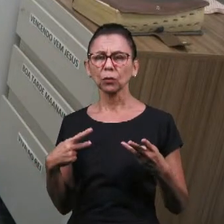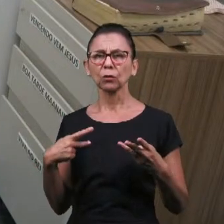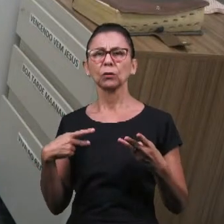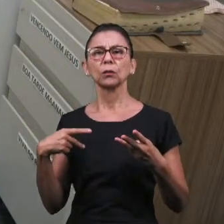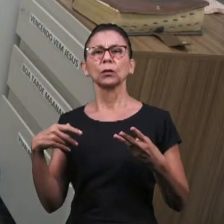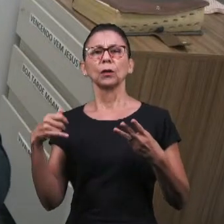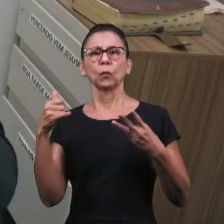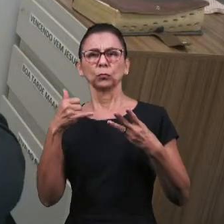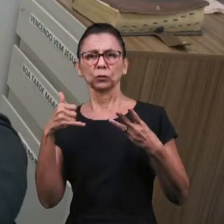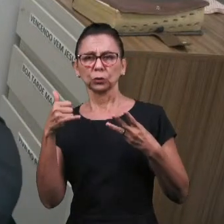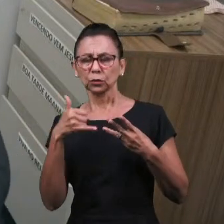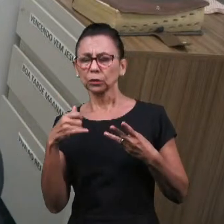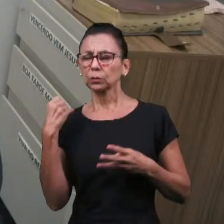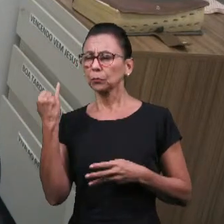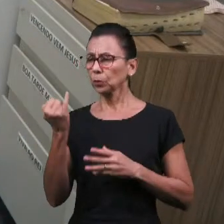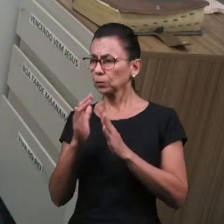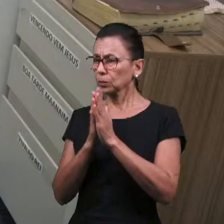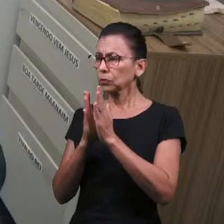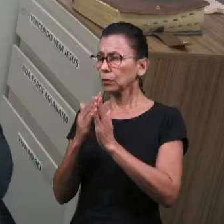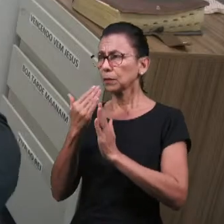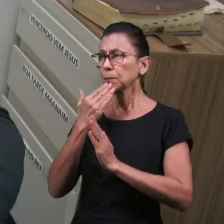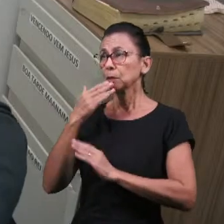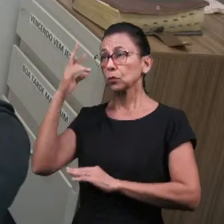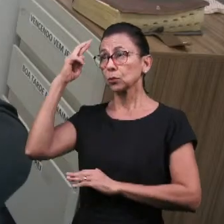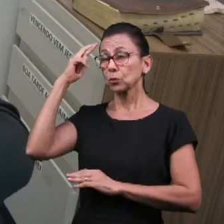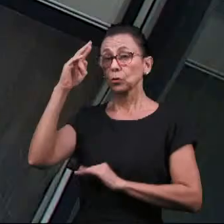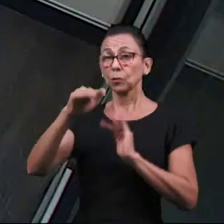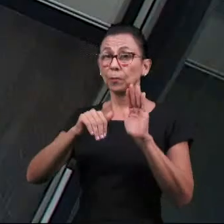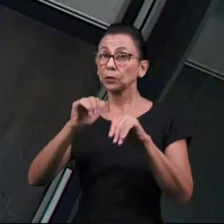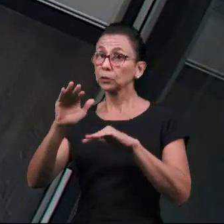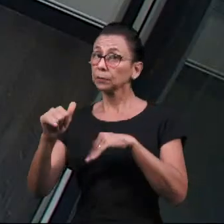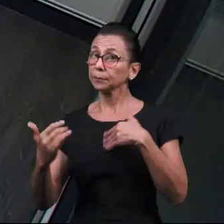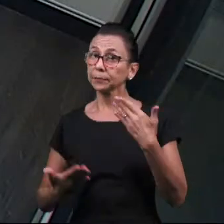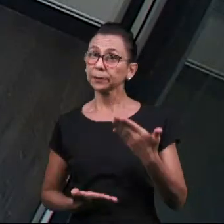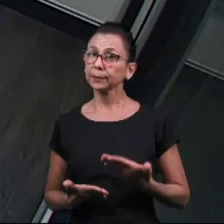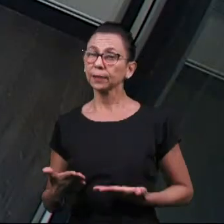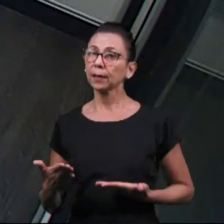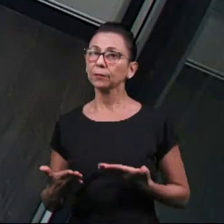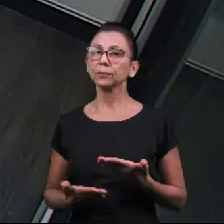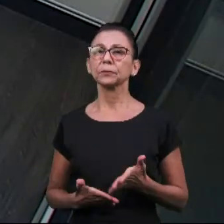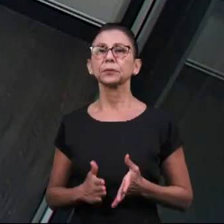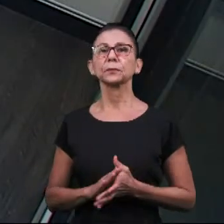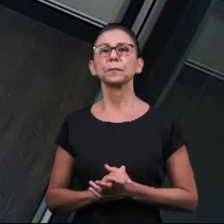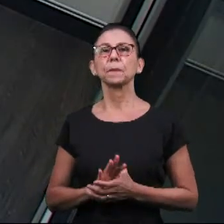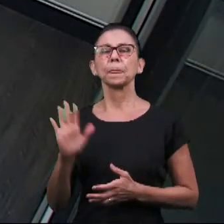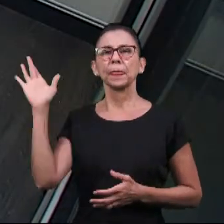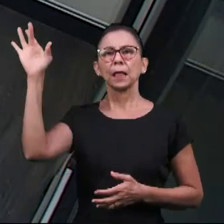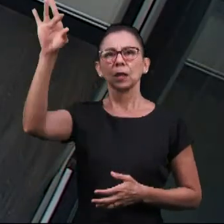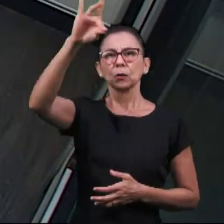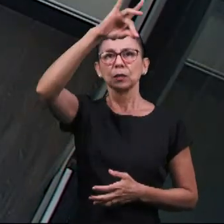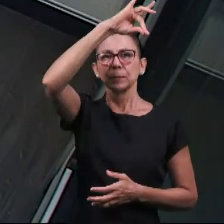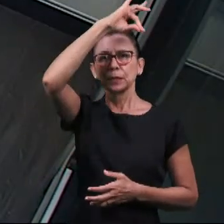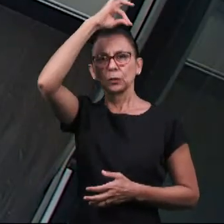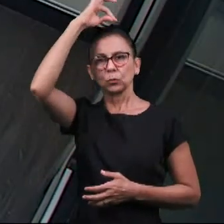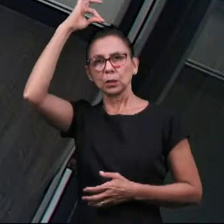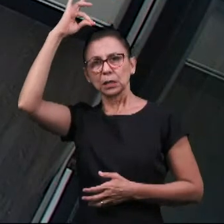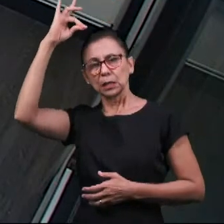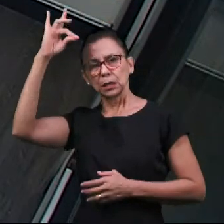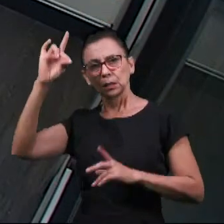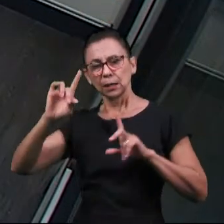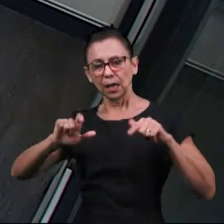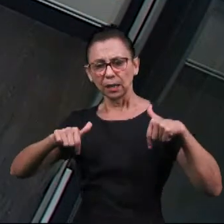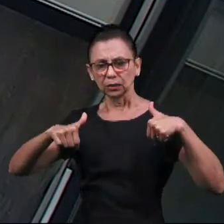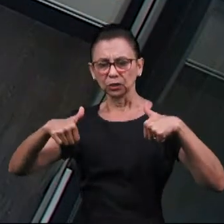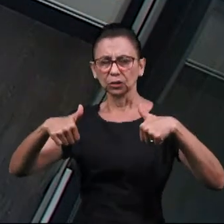porque assim vem o mover, né? O mover das águas, e o Espírito Santo começa a operar, aí começa a entrar os dons espirituais. Isso